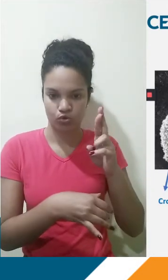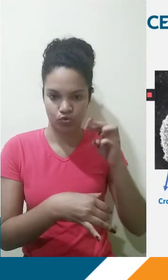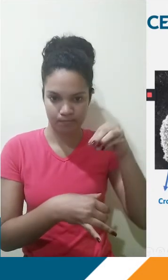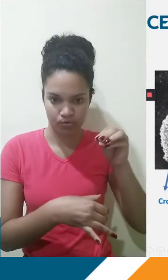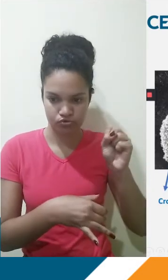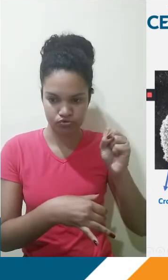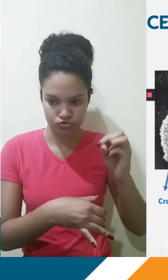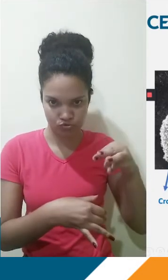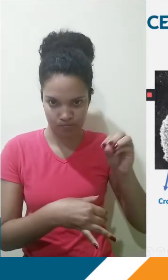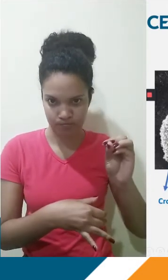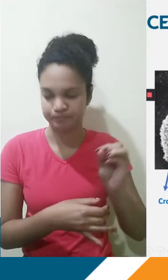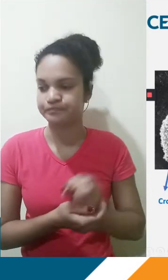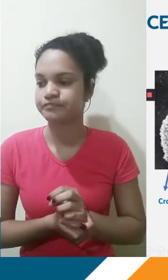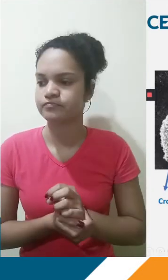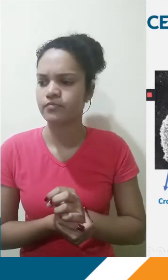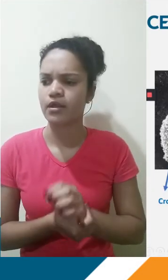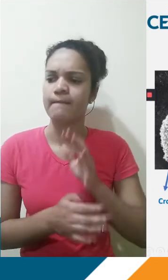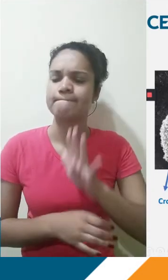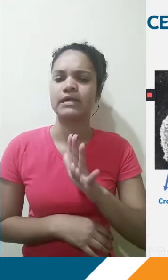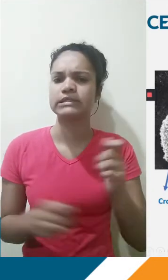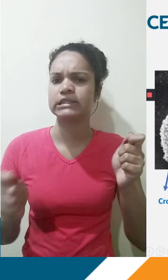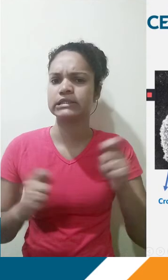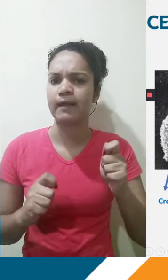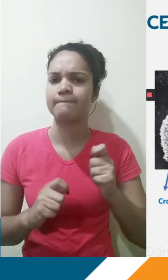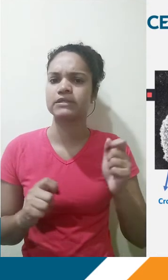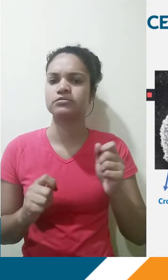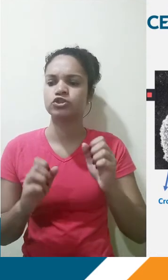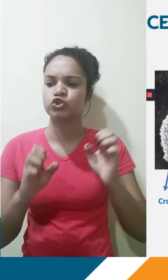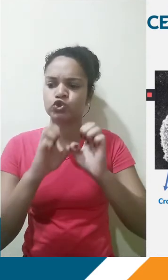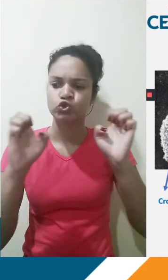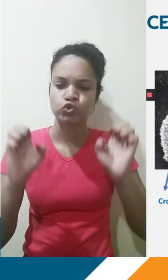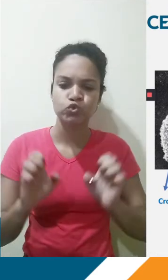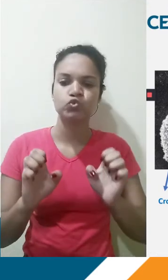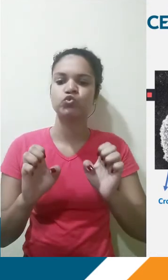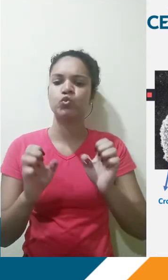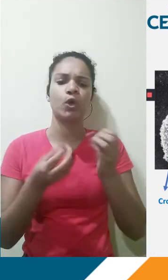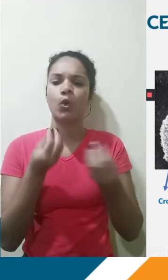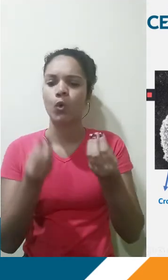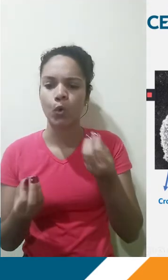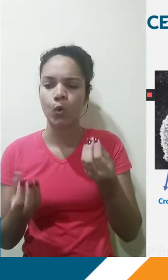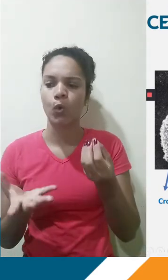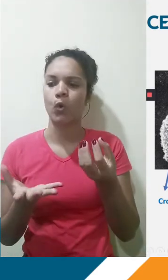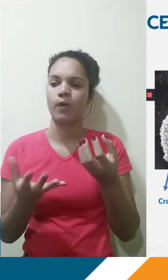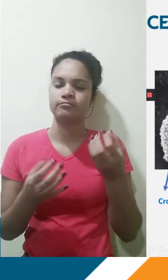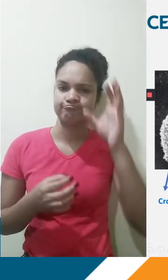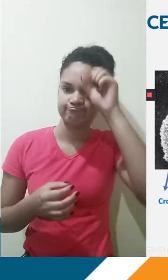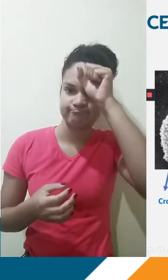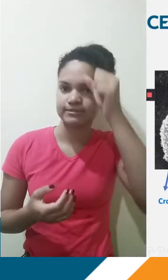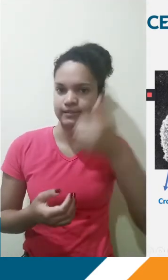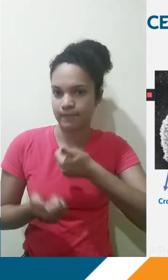Consequentemente, vale a pena a gente dar uma aprofundada na formação, na estrutura de um cromossomo. O cromossomo ele